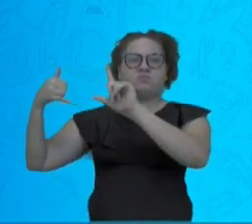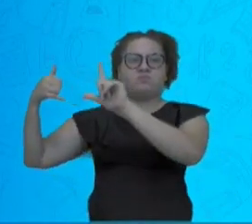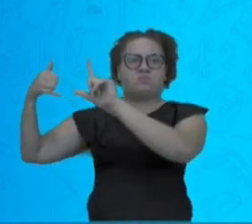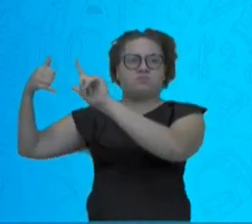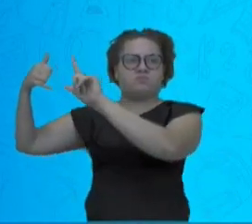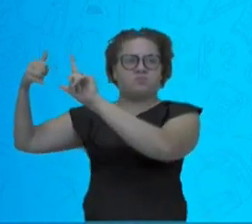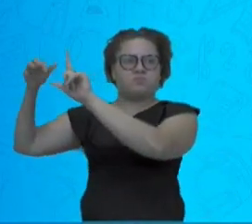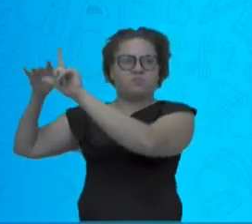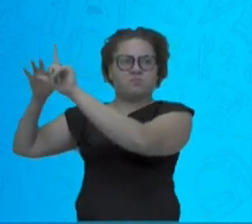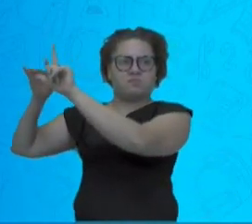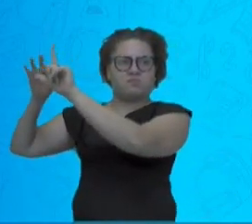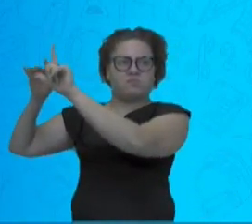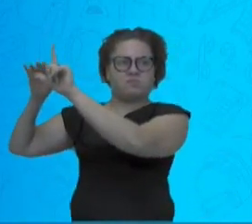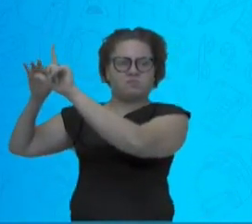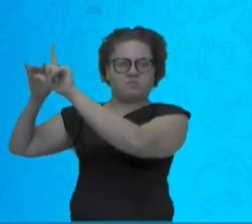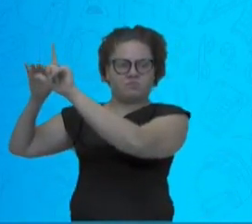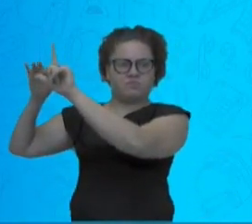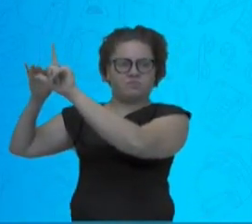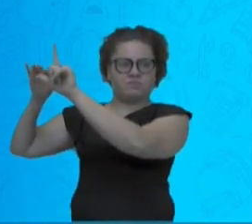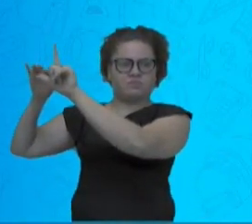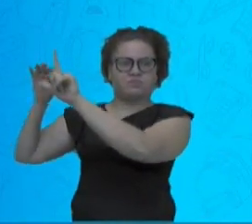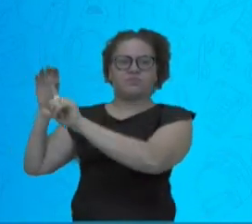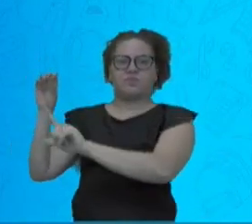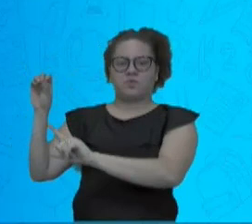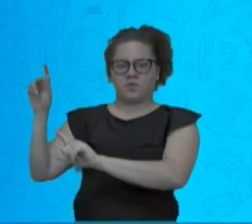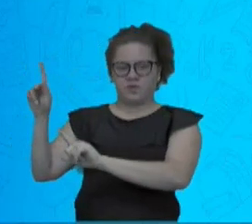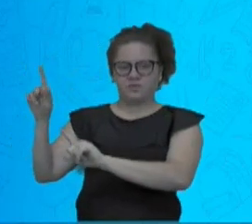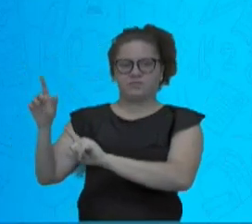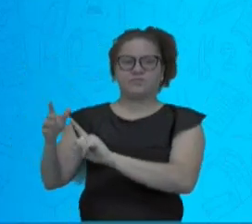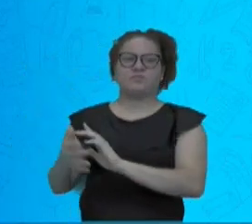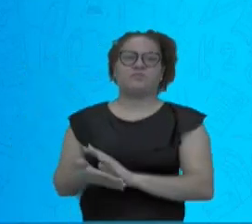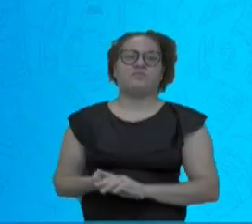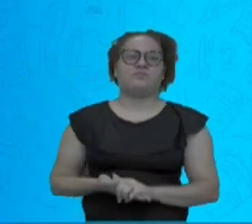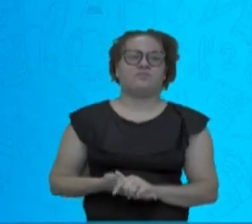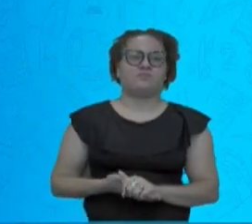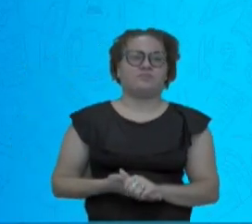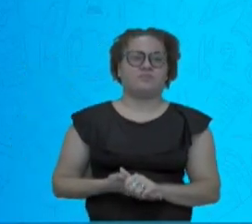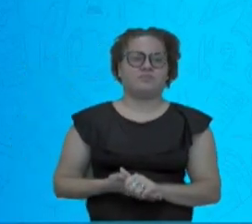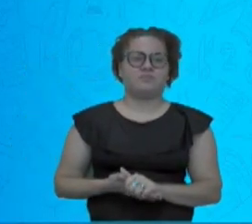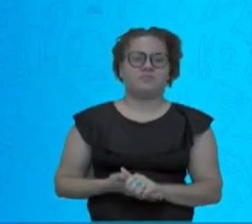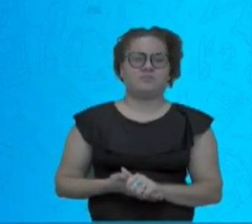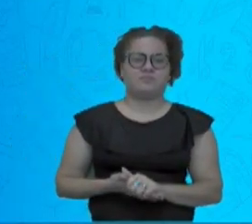para este objeto aí, para esta imagem, perdão,